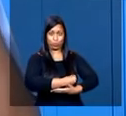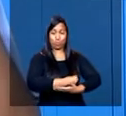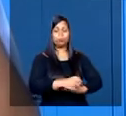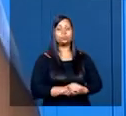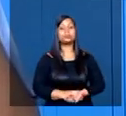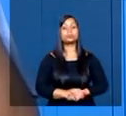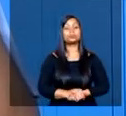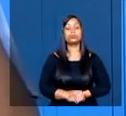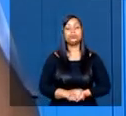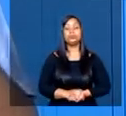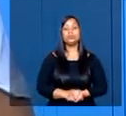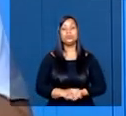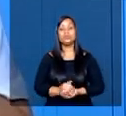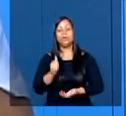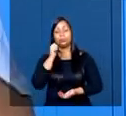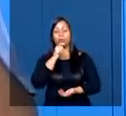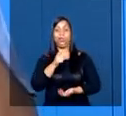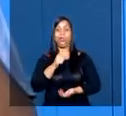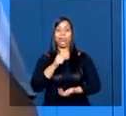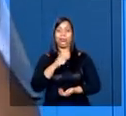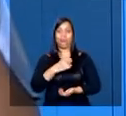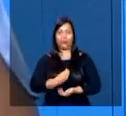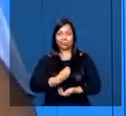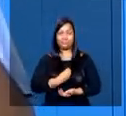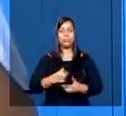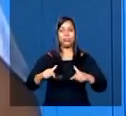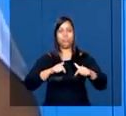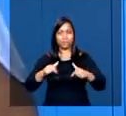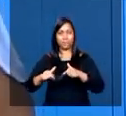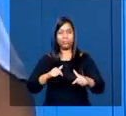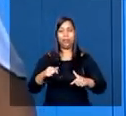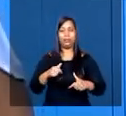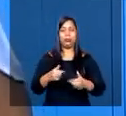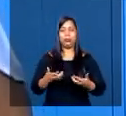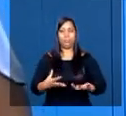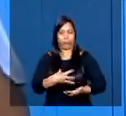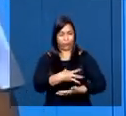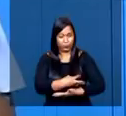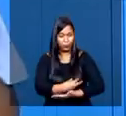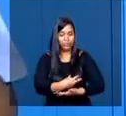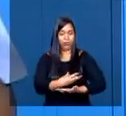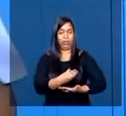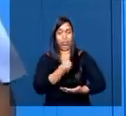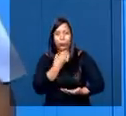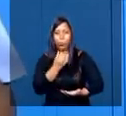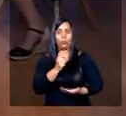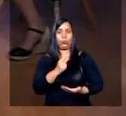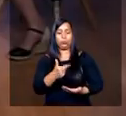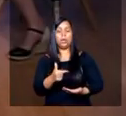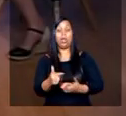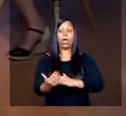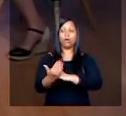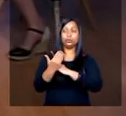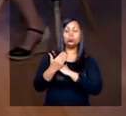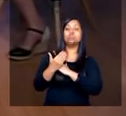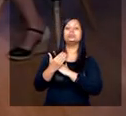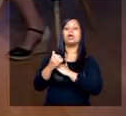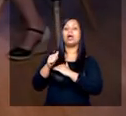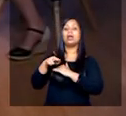está lá na lida, percebe que tem alguma coisa de pega que não vai bem, ela pede ajuda da Aline,